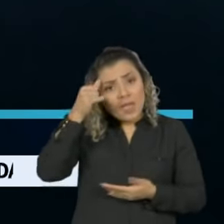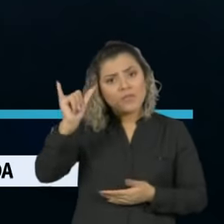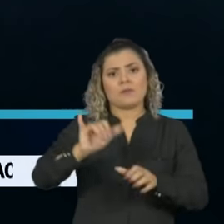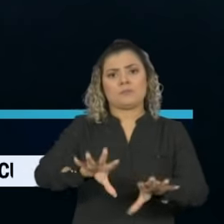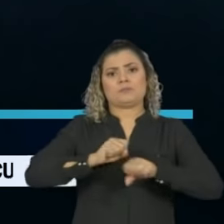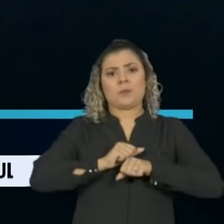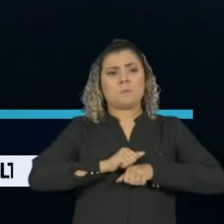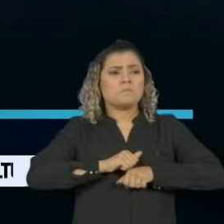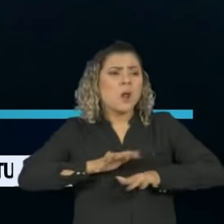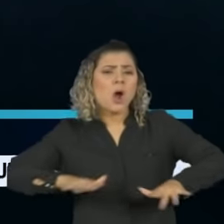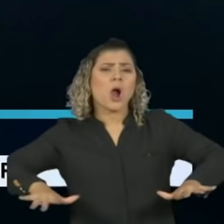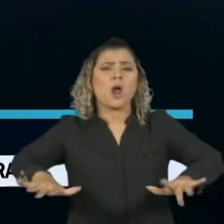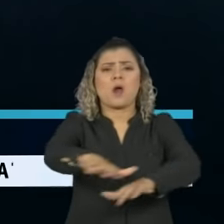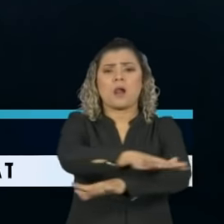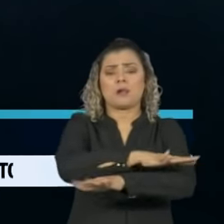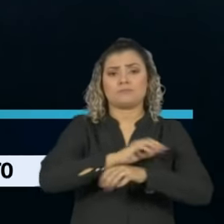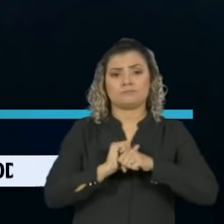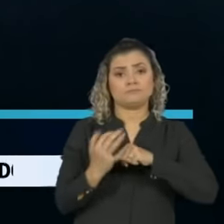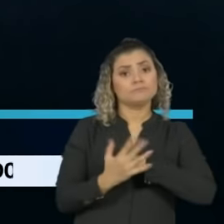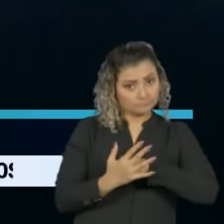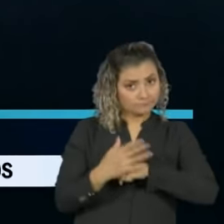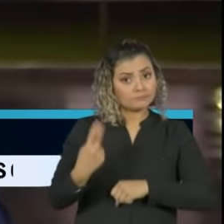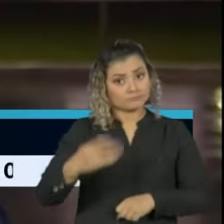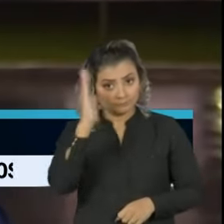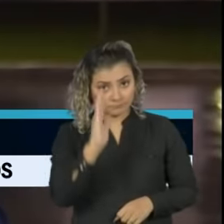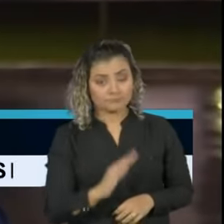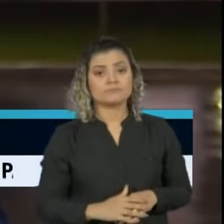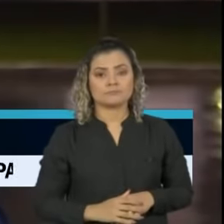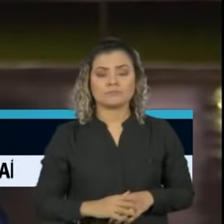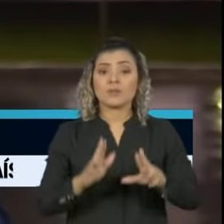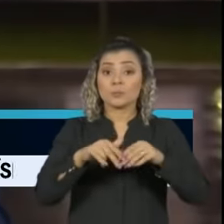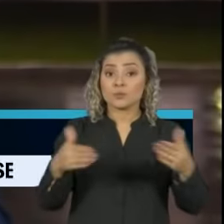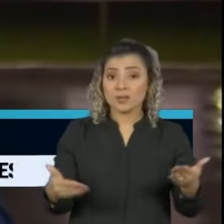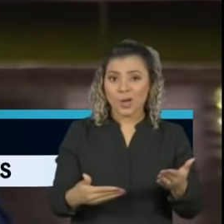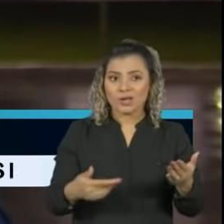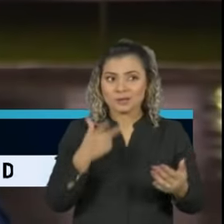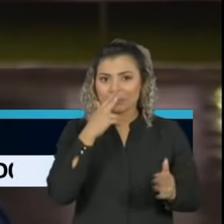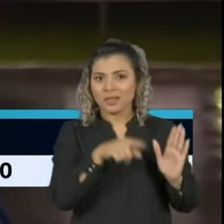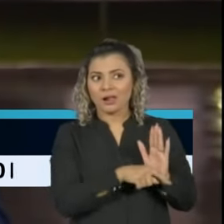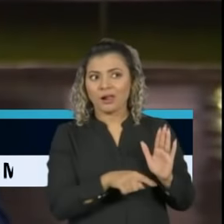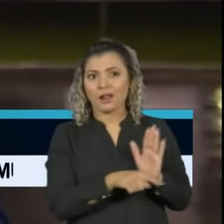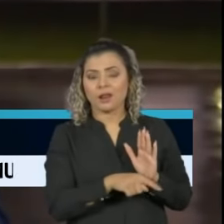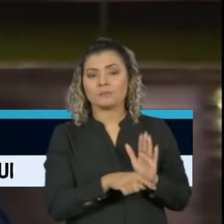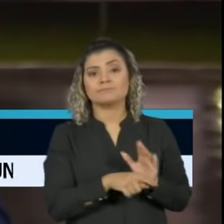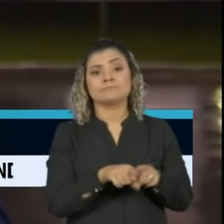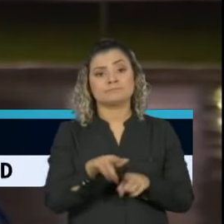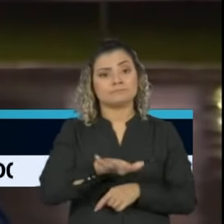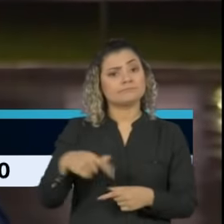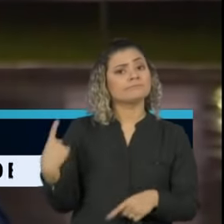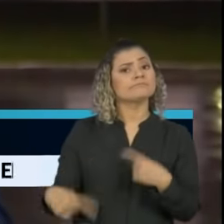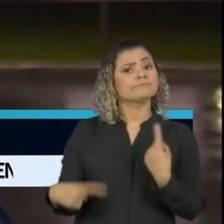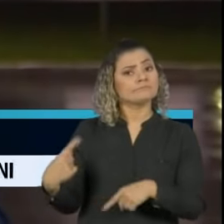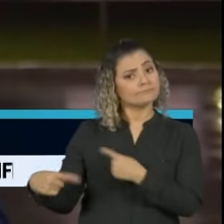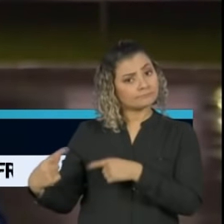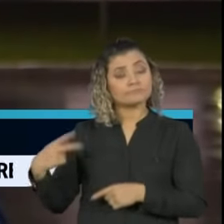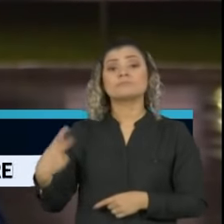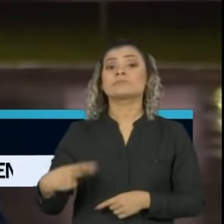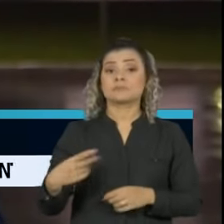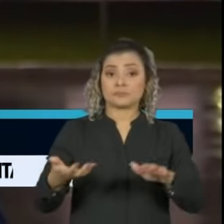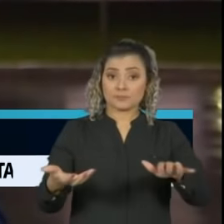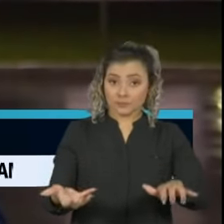a disseminação da epidemia do coronavírus no Brasil. A repercussão negativa também foi grande no meio político, de parlamentares aqui do